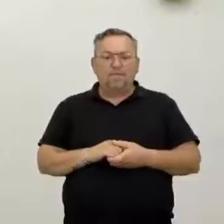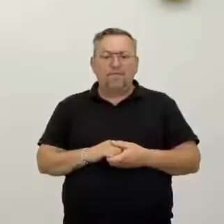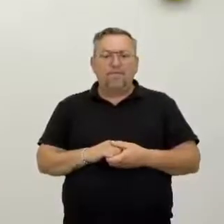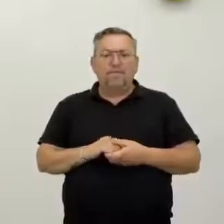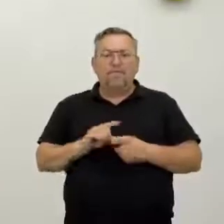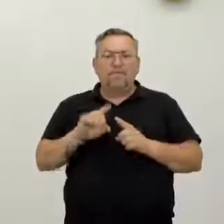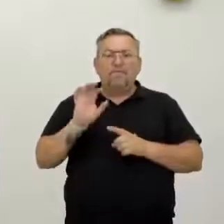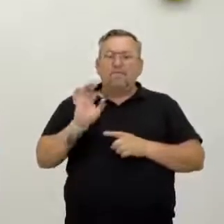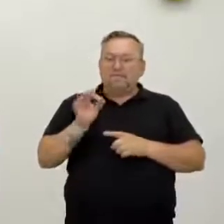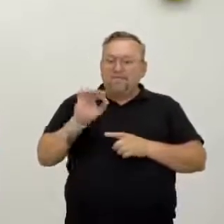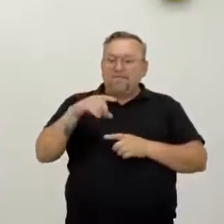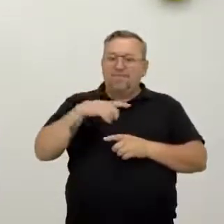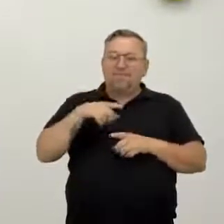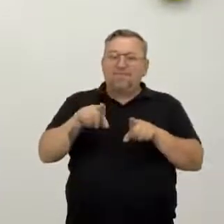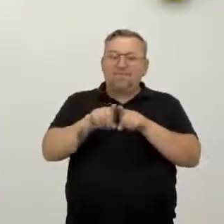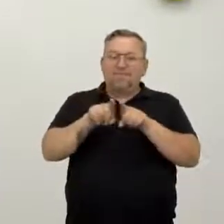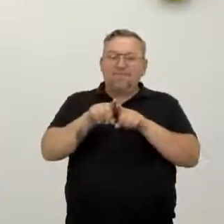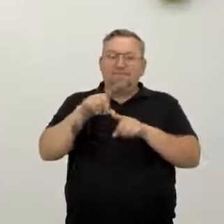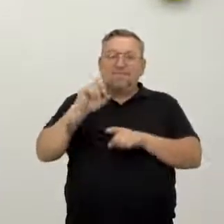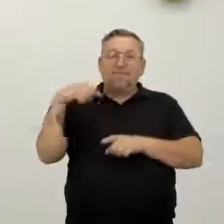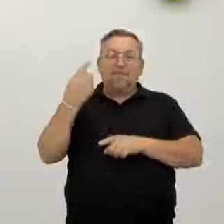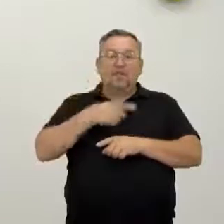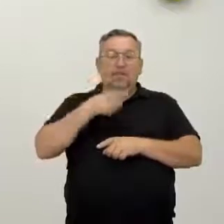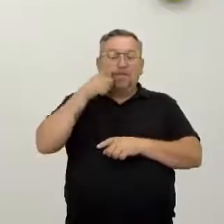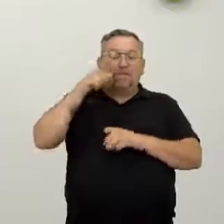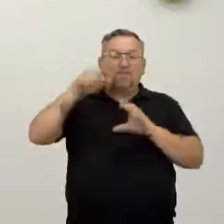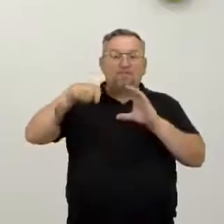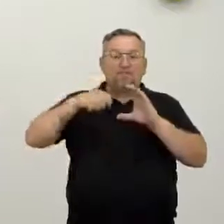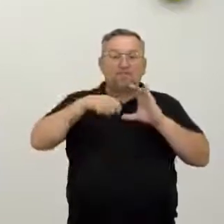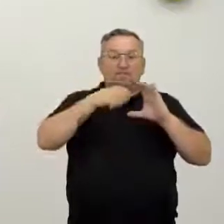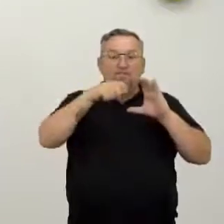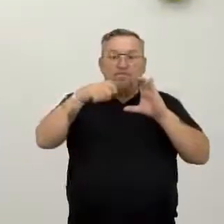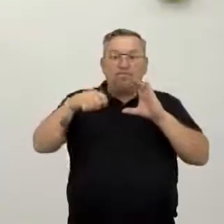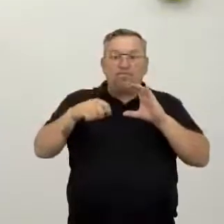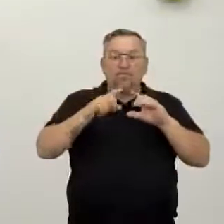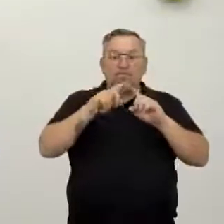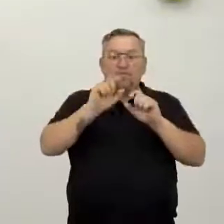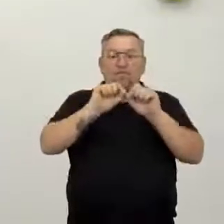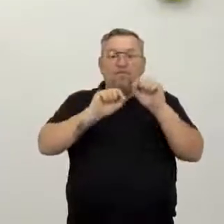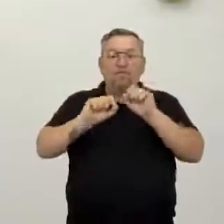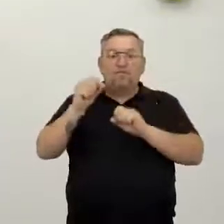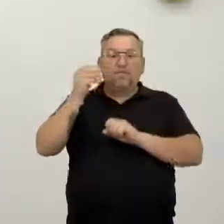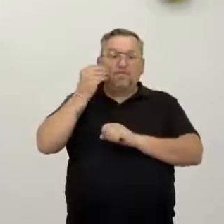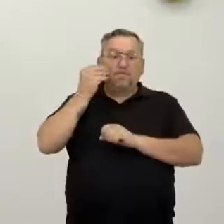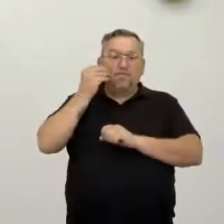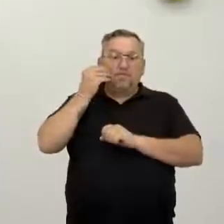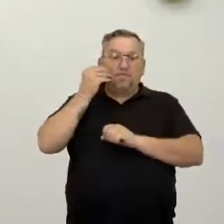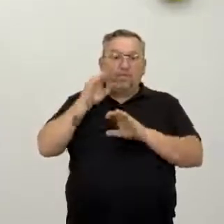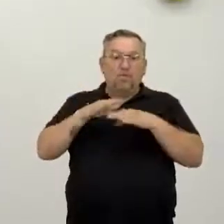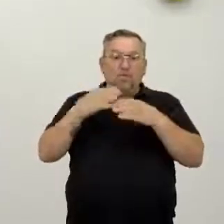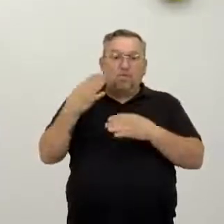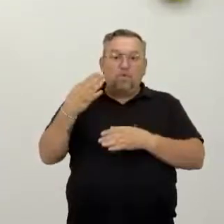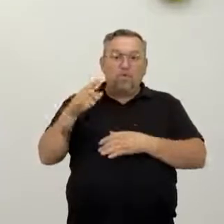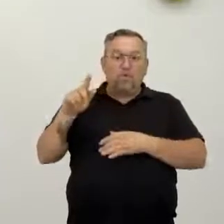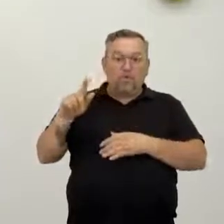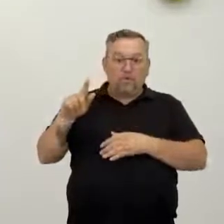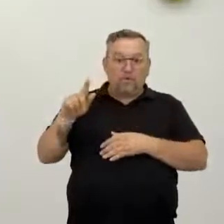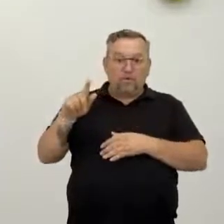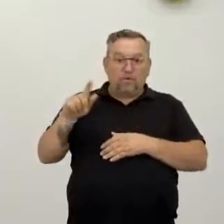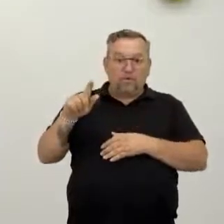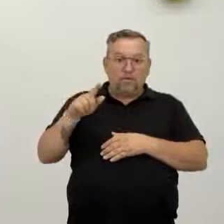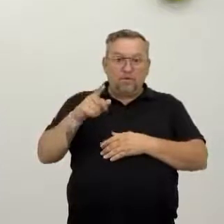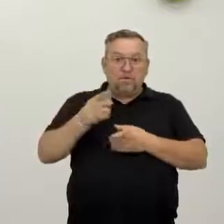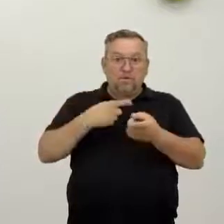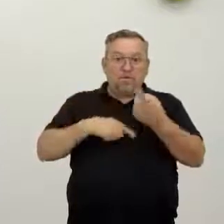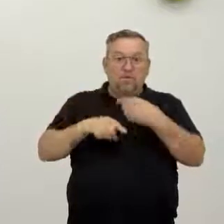Bom, é isso aí, né? A gente vê o vídeo aí, né, e faz aquela diferenciação, né? Quando o 4G surge, é uma evolução